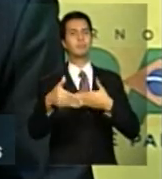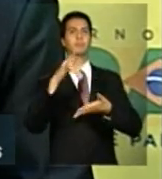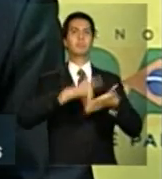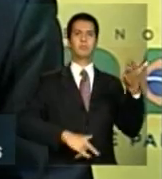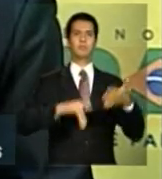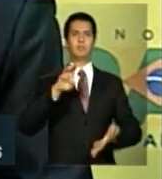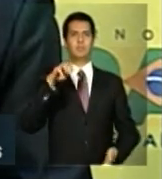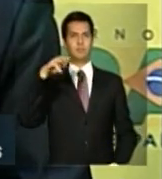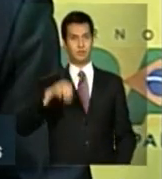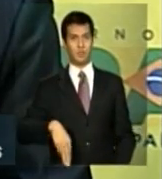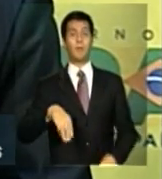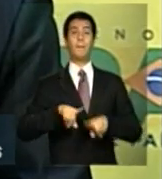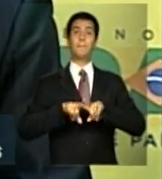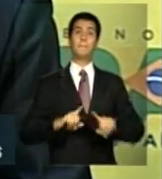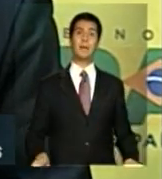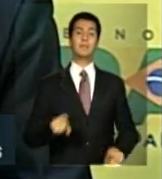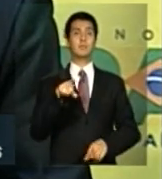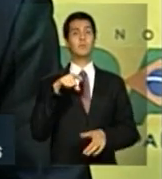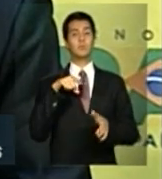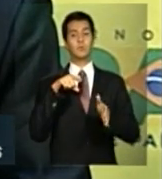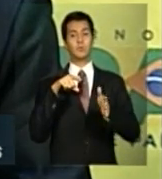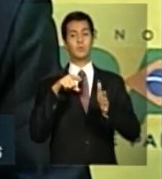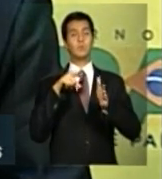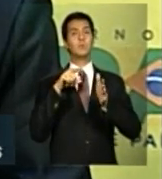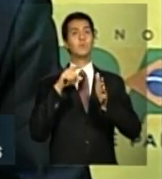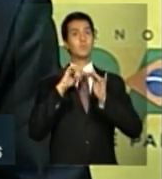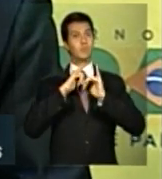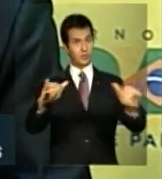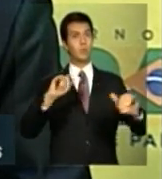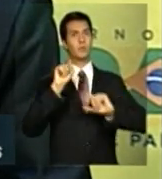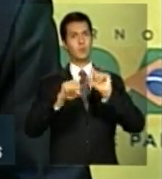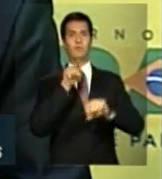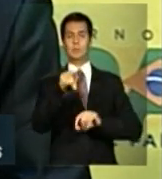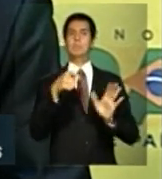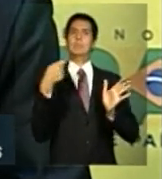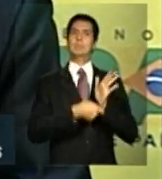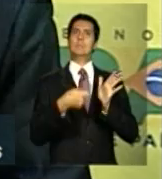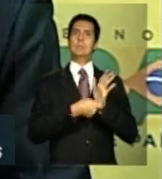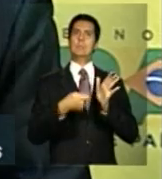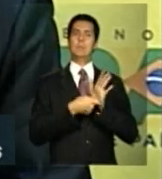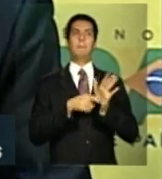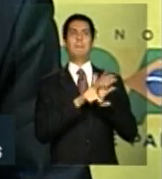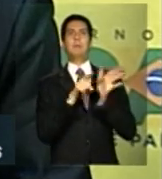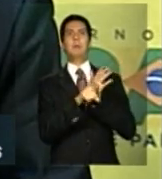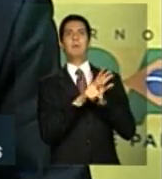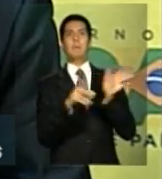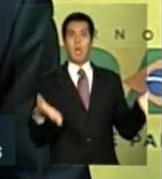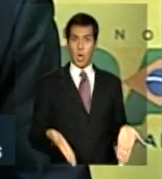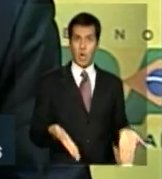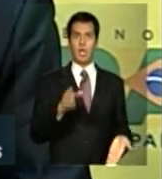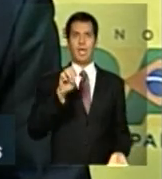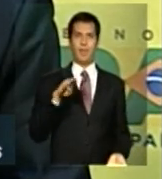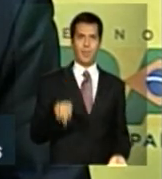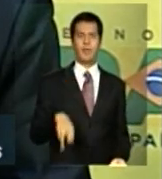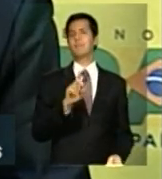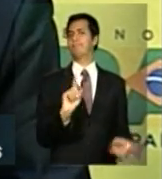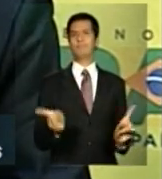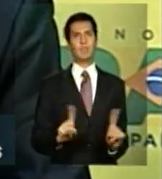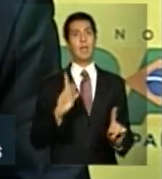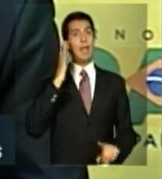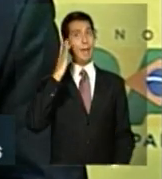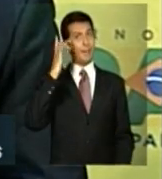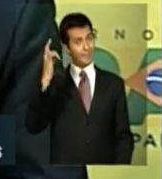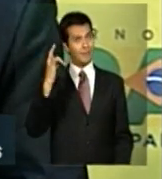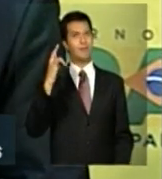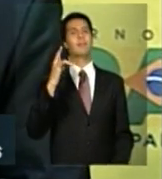Agora, não insistam com o Núzio, porque não vai resolver. É amanhã. Amanhã, 16 horas, tá bom?